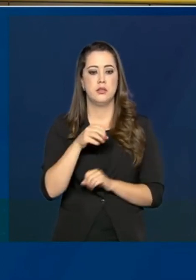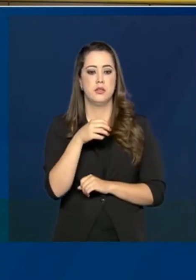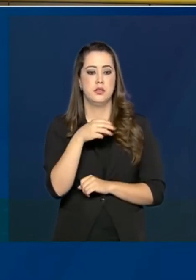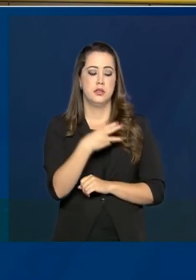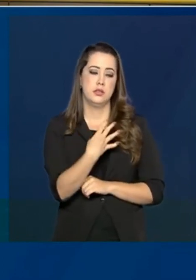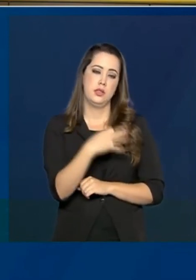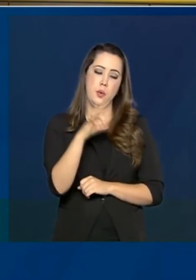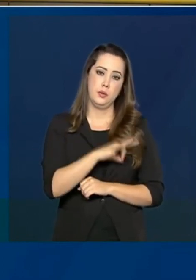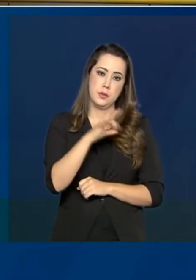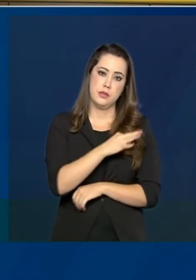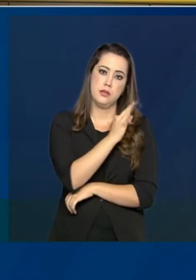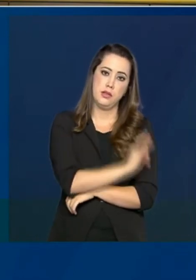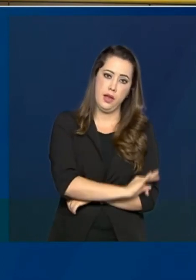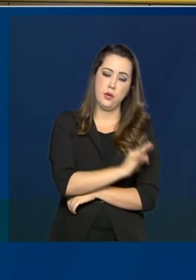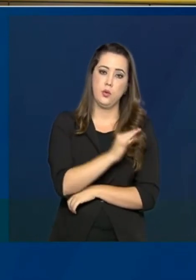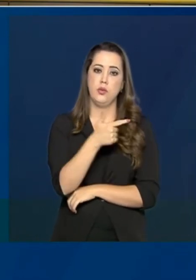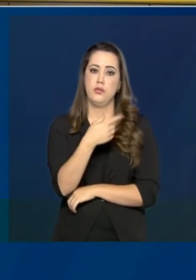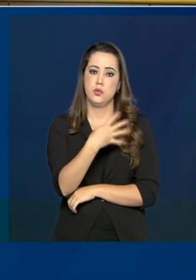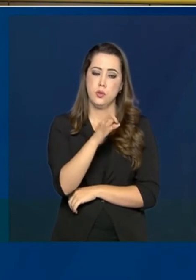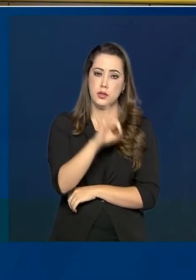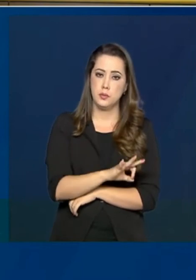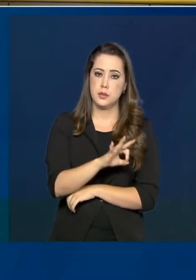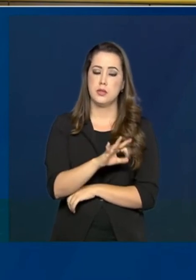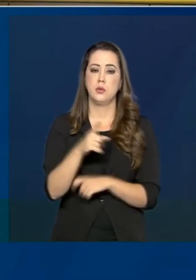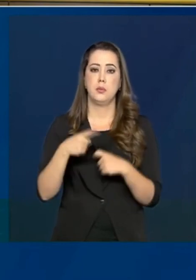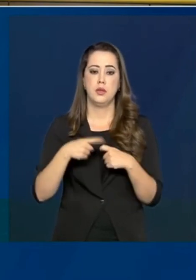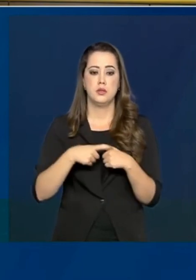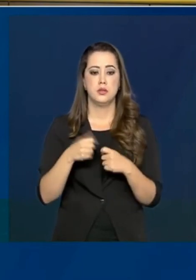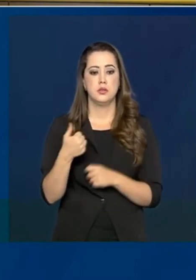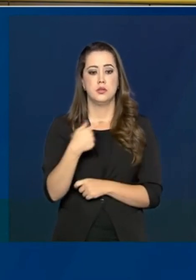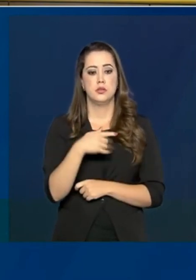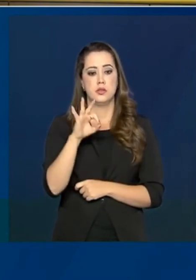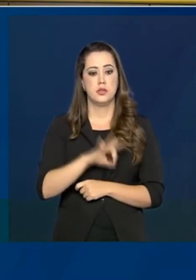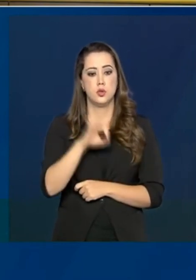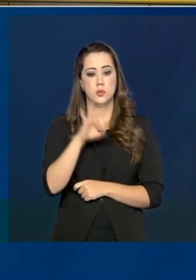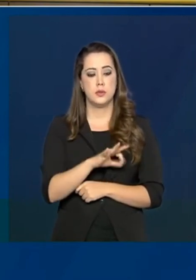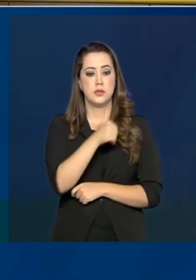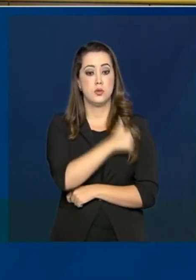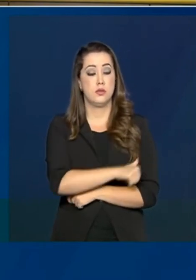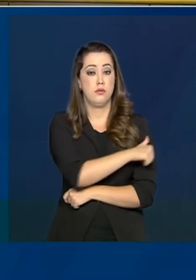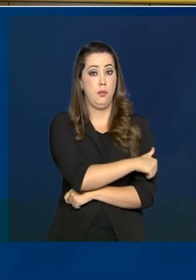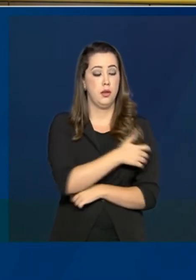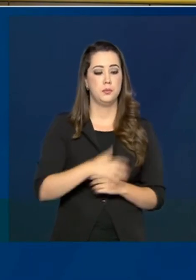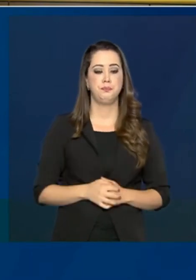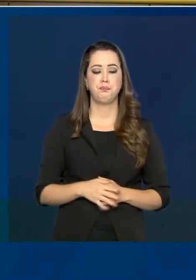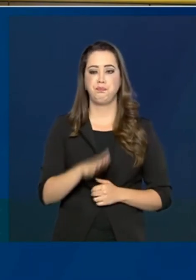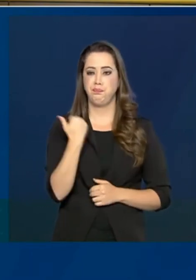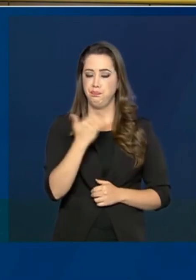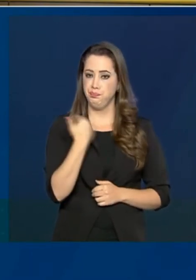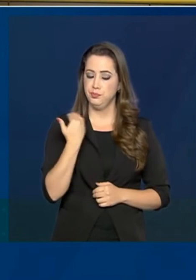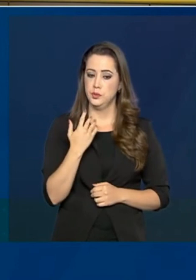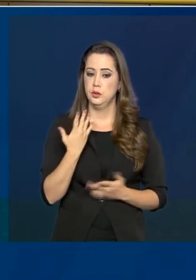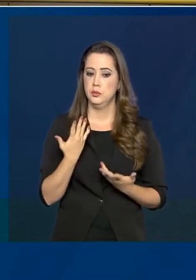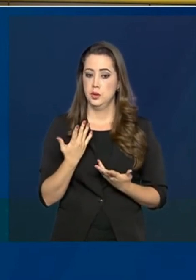ou auxiliares, 20% médicos e 17,7% enfermeiros. Óbitos confirmados por